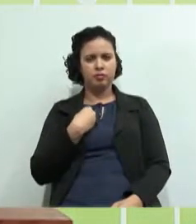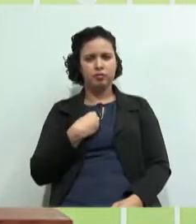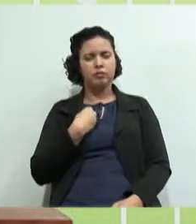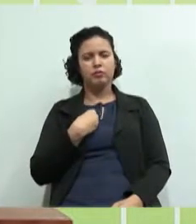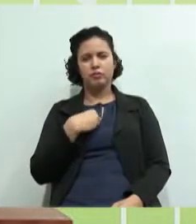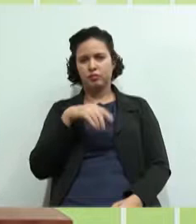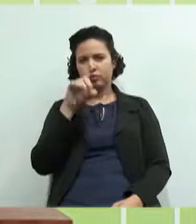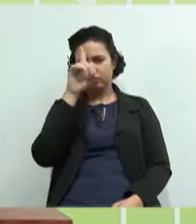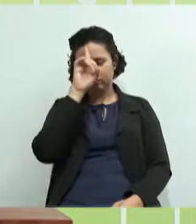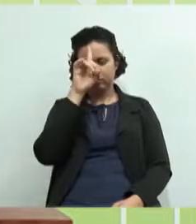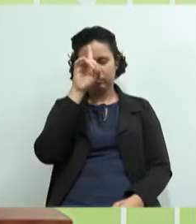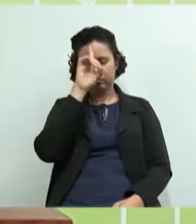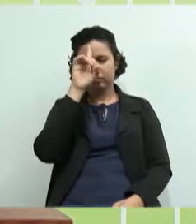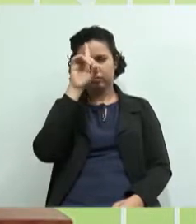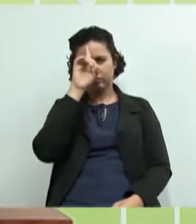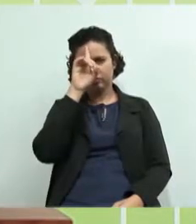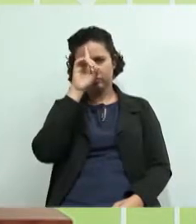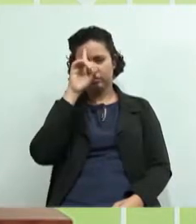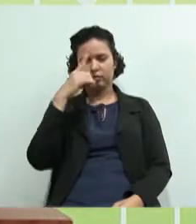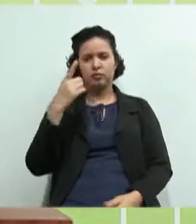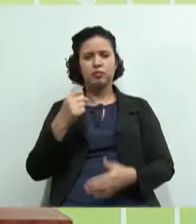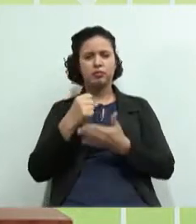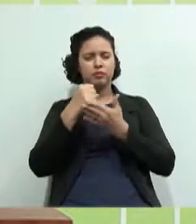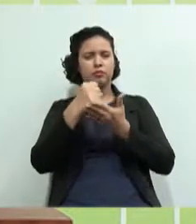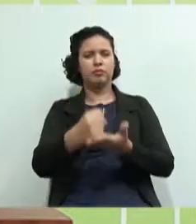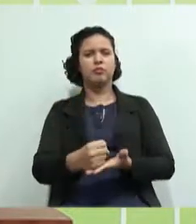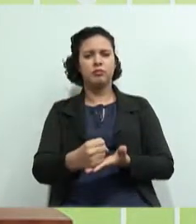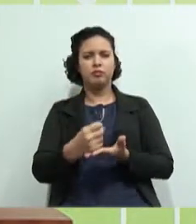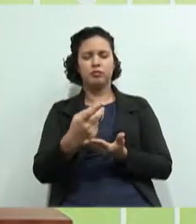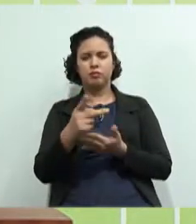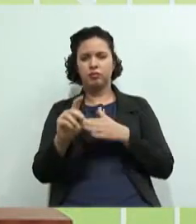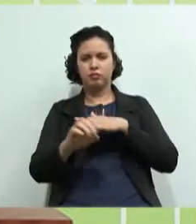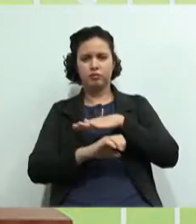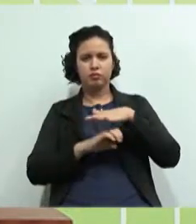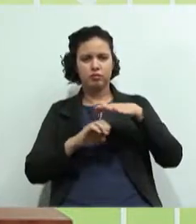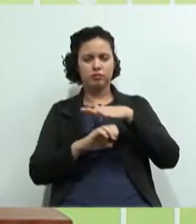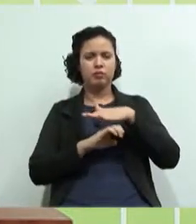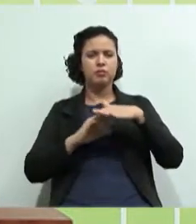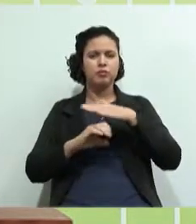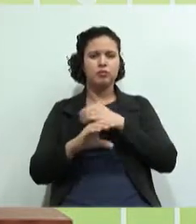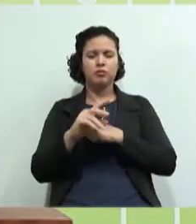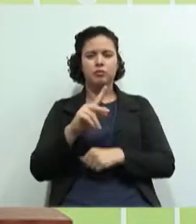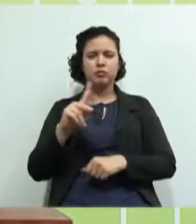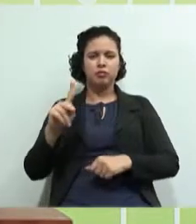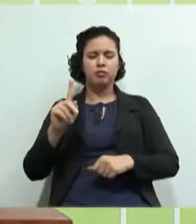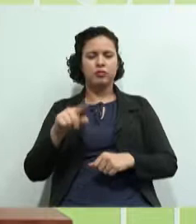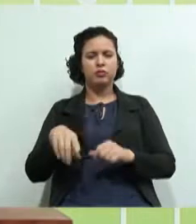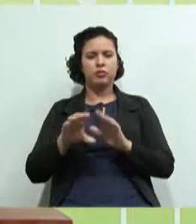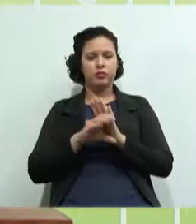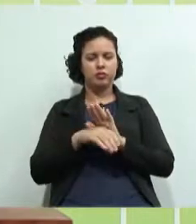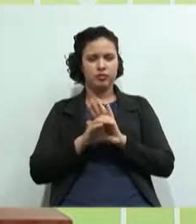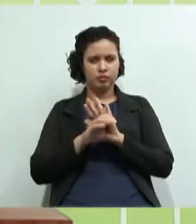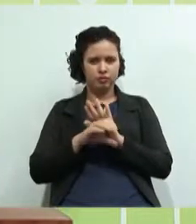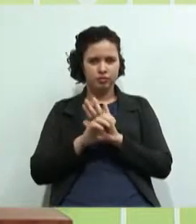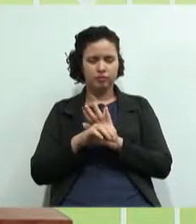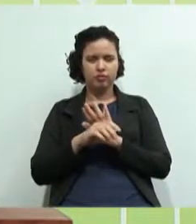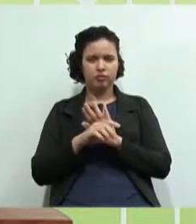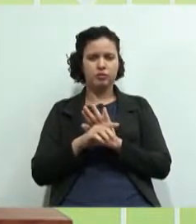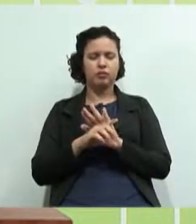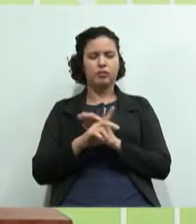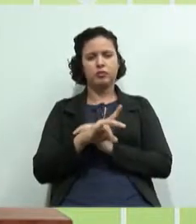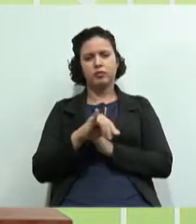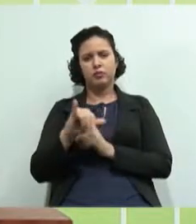seu dia a dia. Isso vai servir, claro, para a sua organização. Os conceitos que nós trabalhamos aqui são conceitos que vai ser